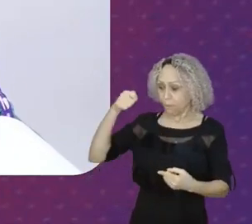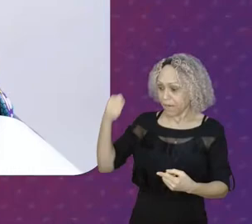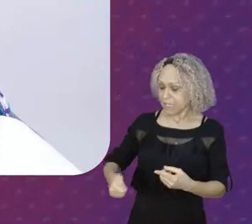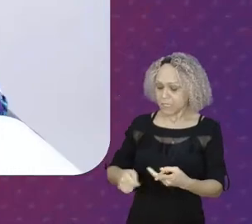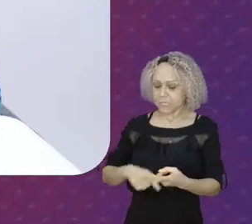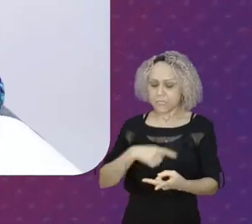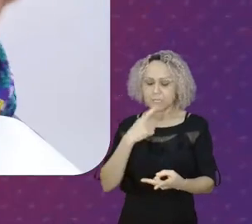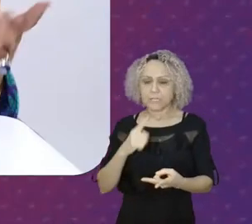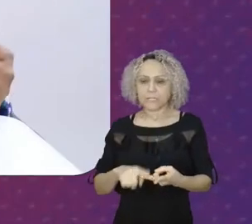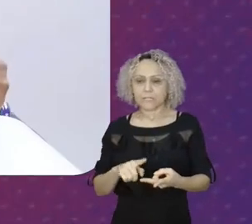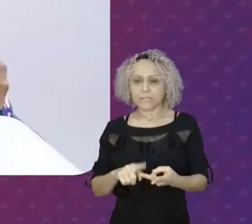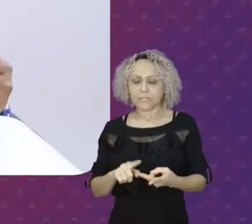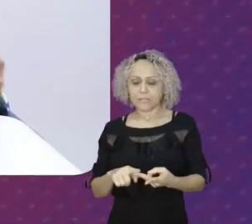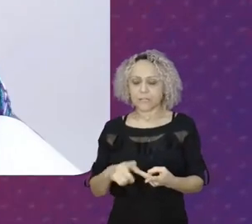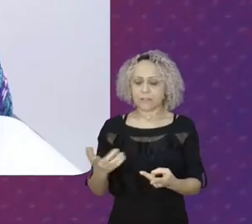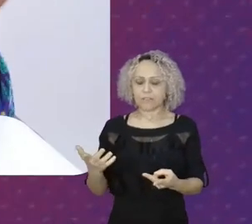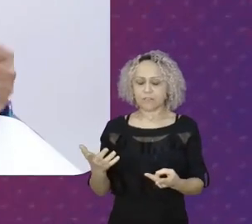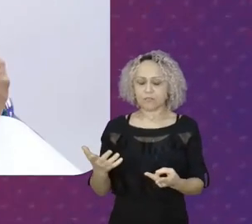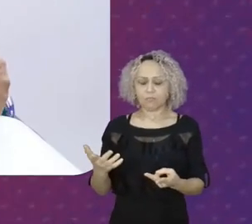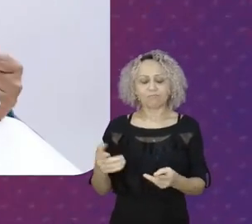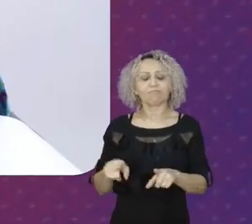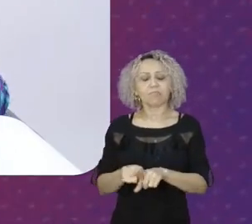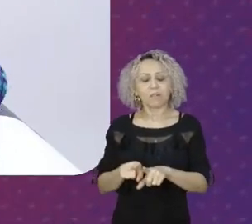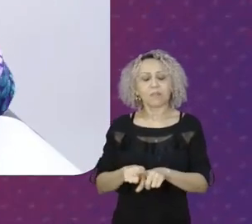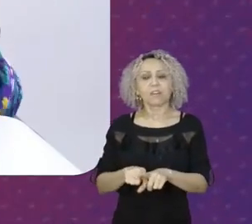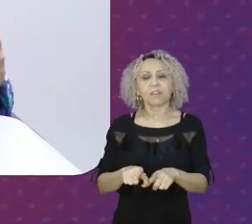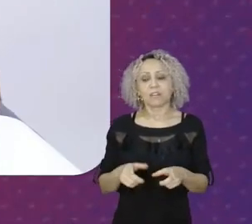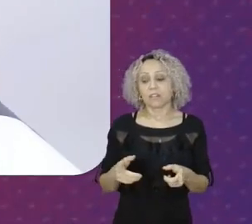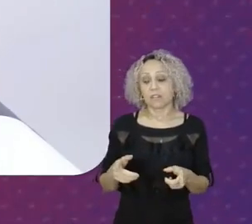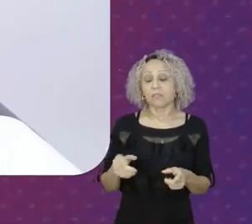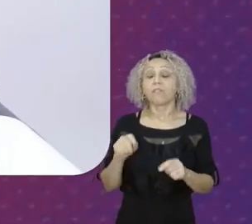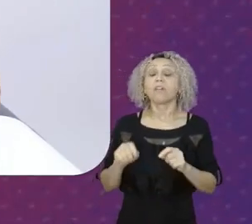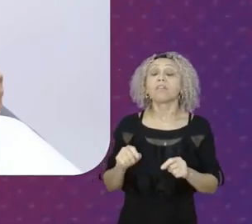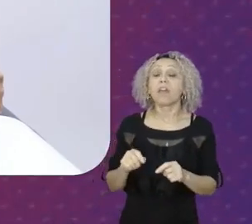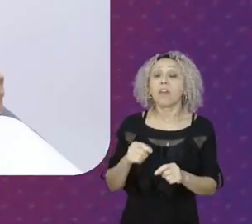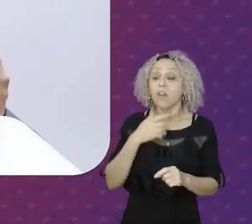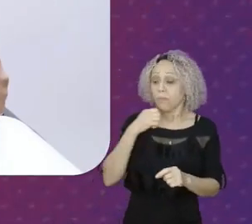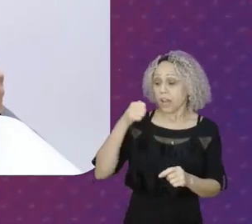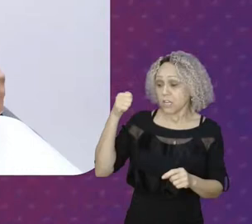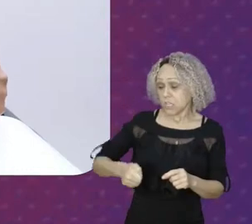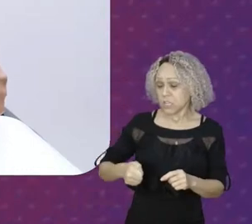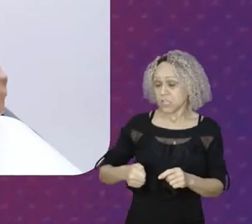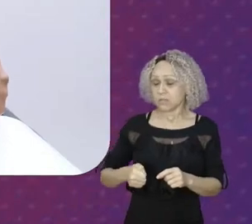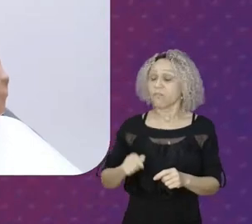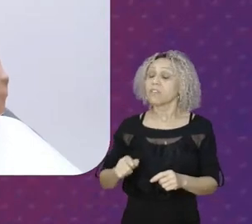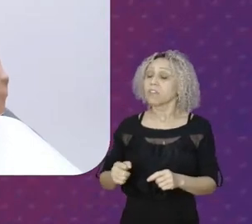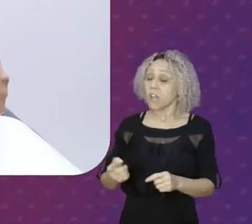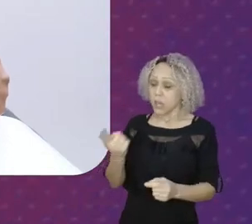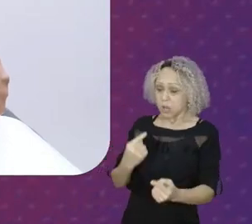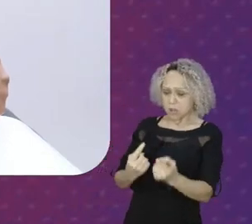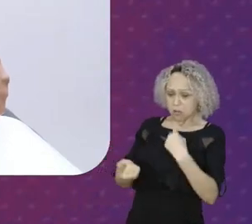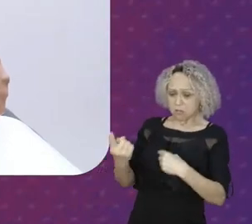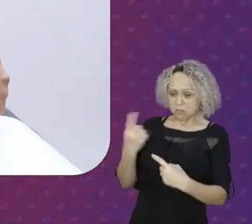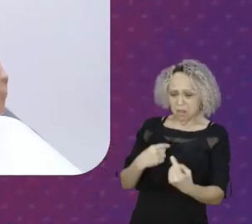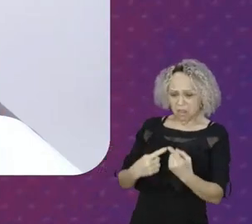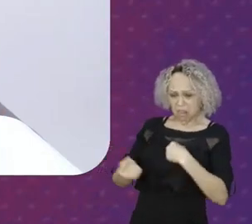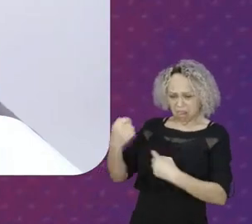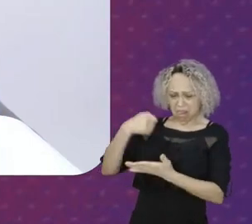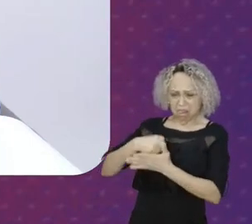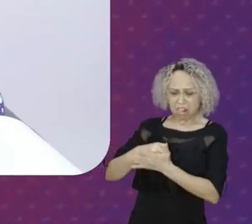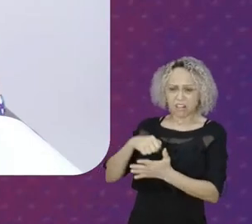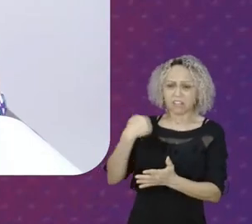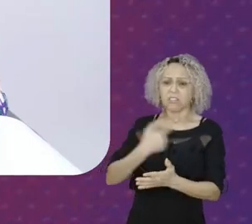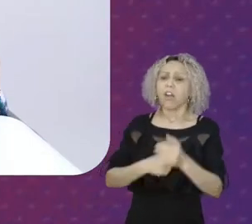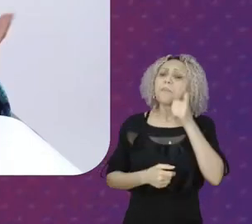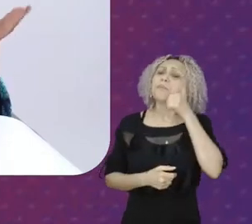patriarcalismo, que nos relega, nós mulheres, a ser cuidadoras. Que não é